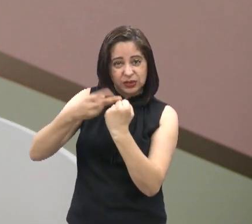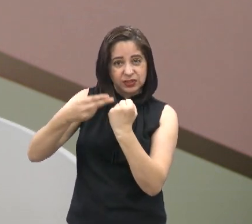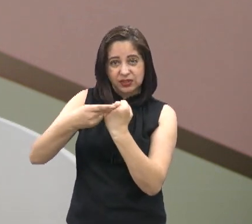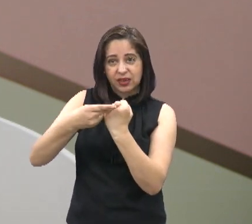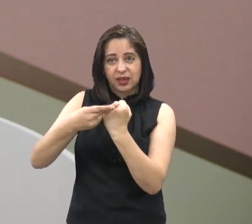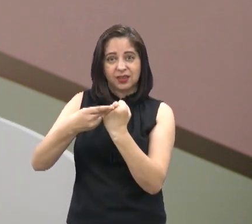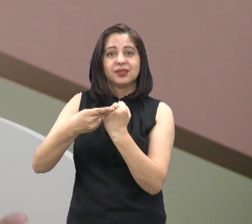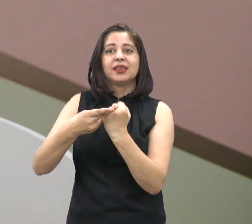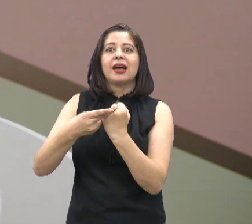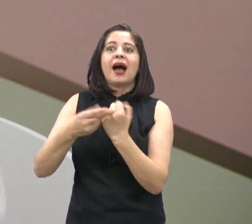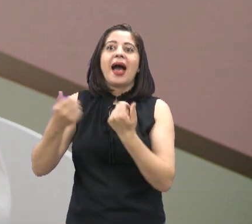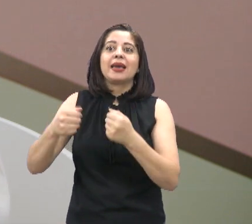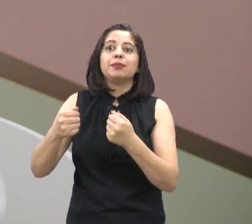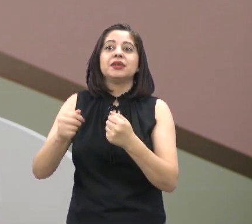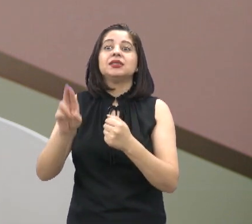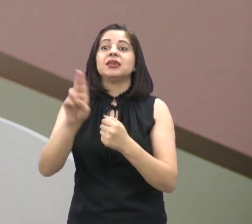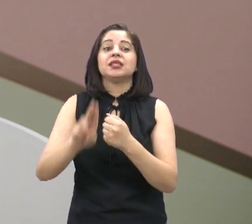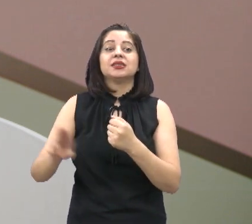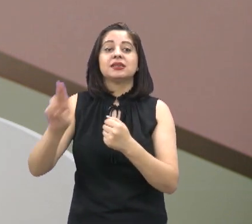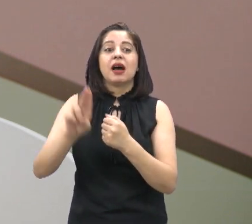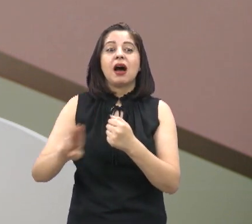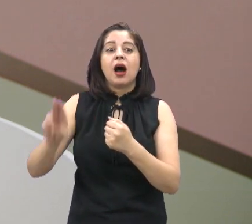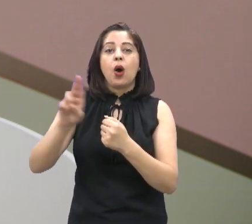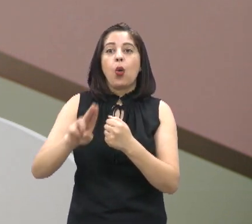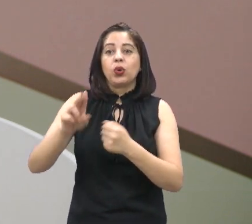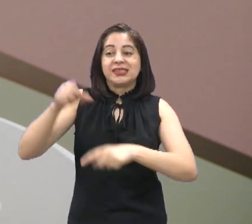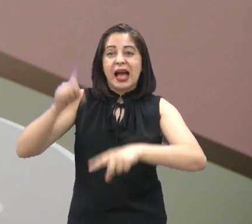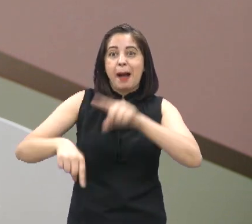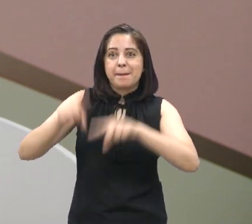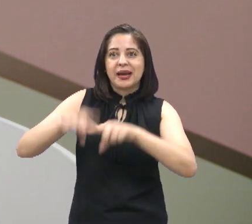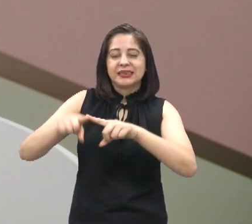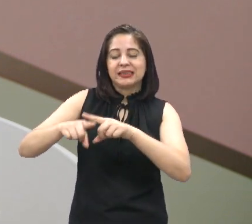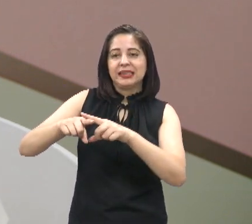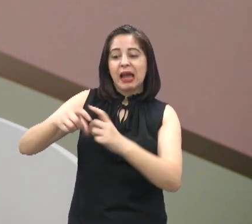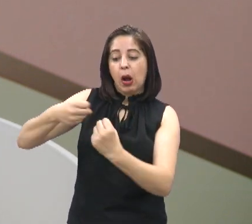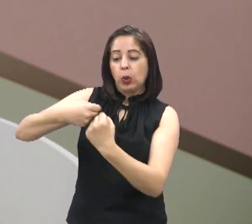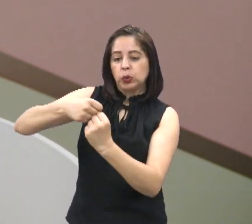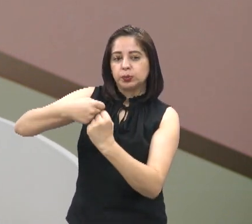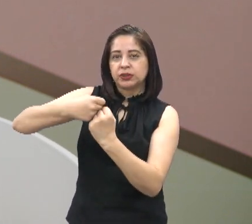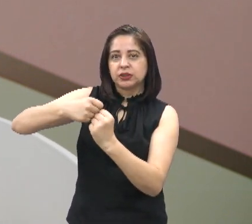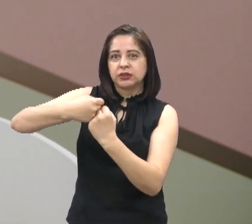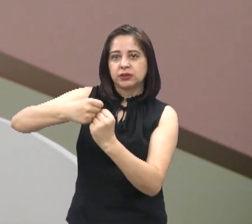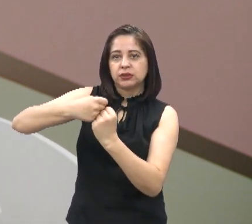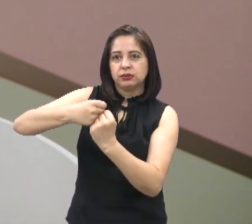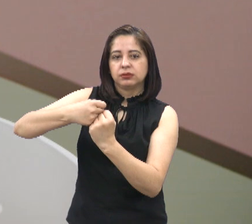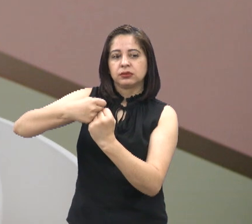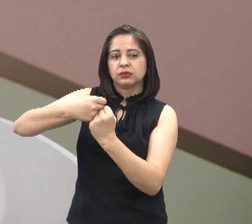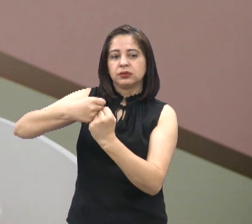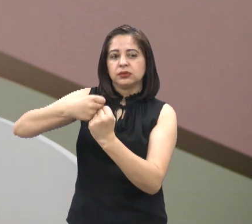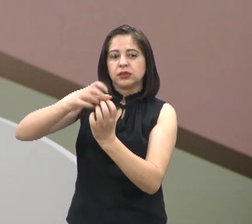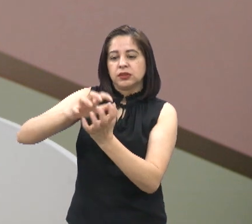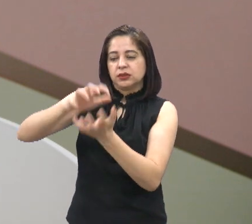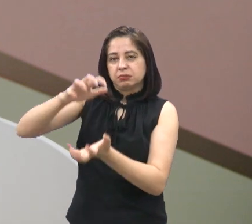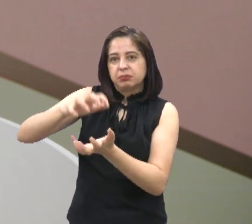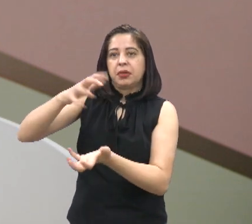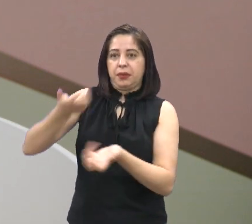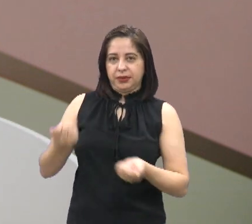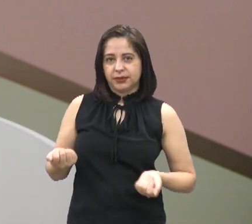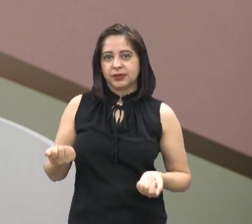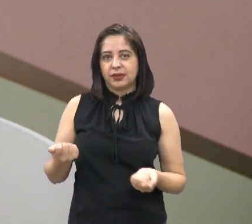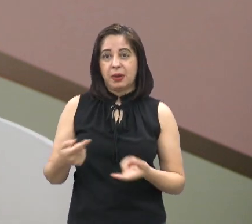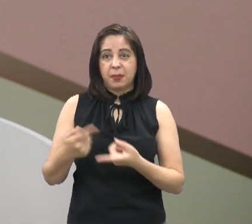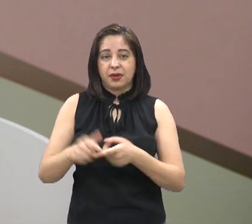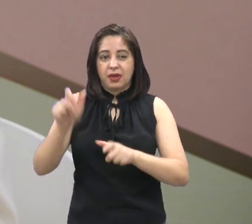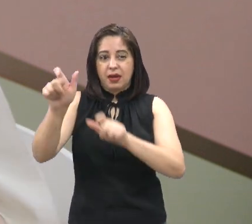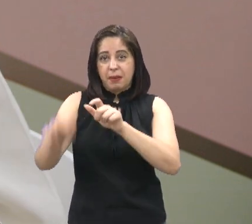aí assusta mais ainda por quê? Porque é no paciente idoso. Sim. Né? Então o paciente às vezes fala, mas doutor, eu tenho 75 anos, eu